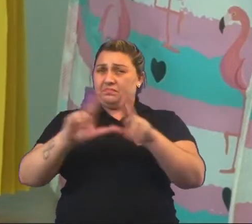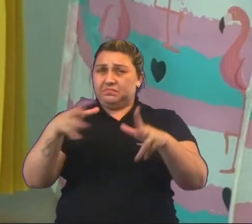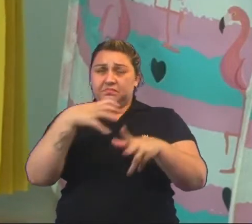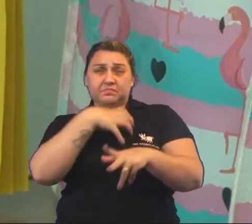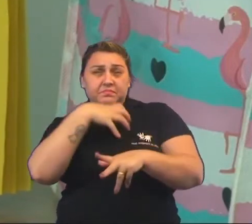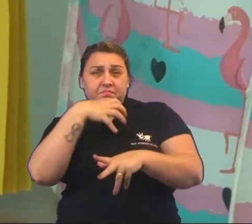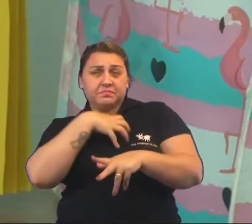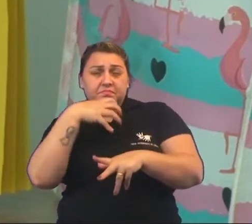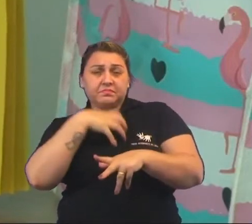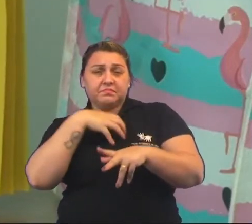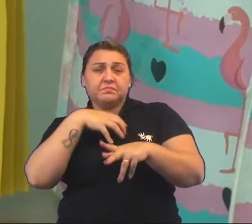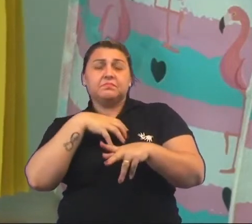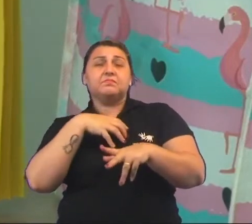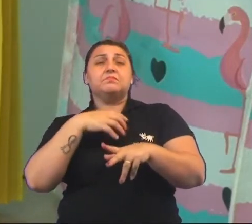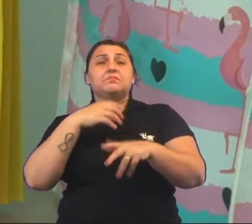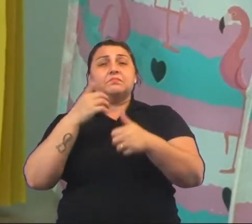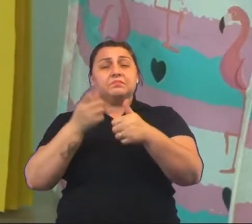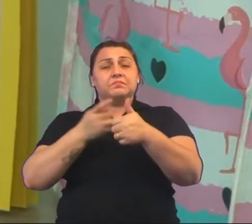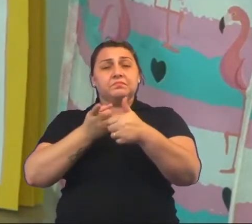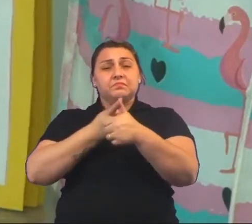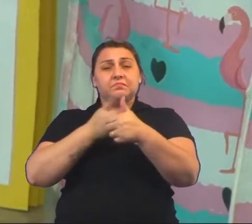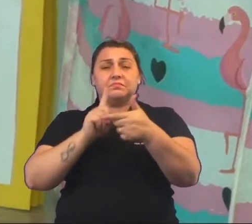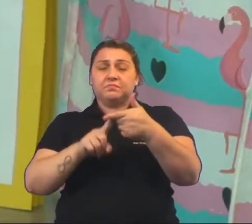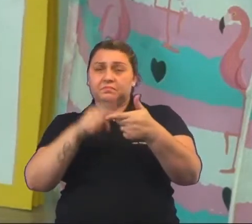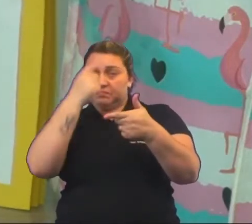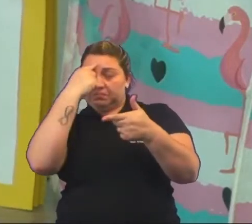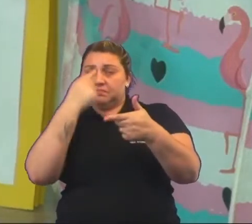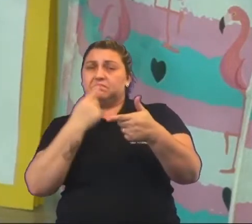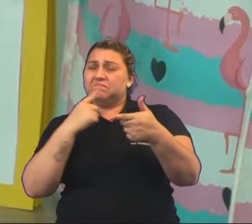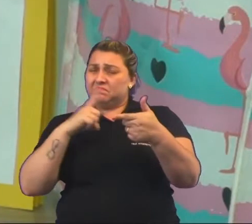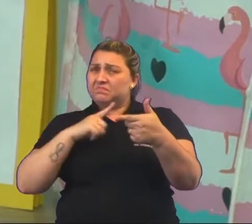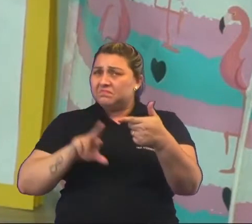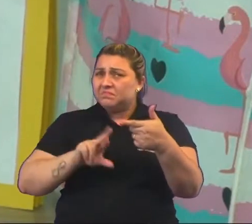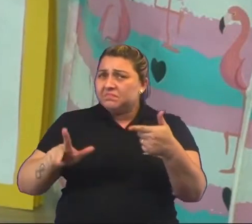formato do telhado desta construção e desta